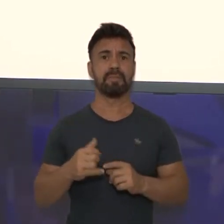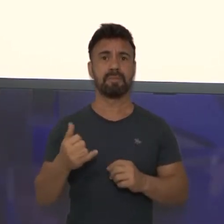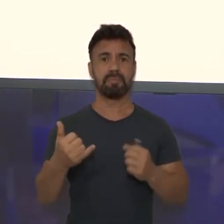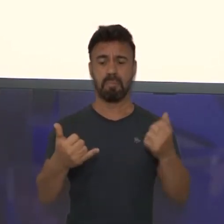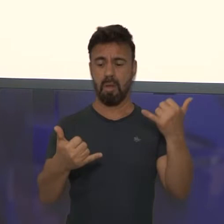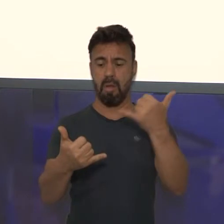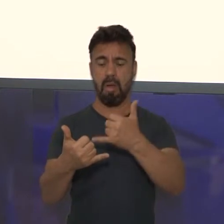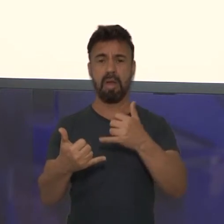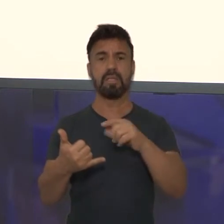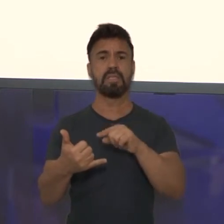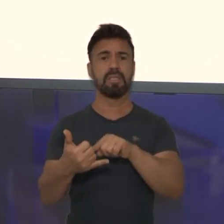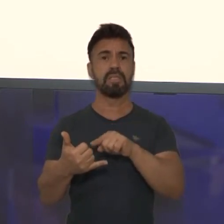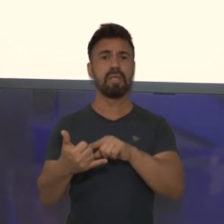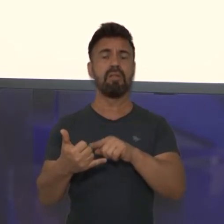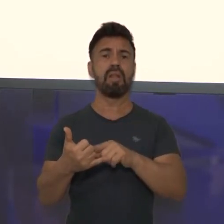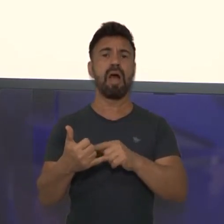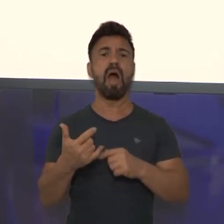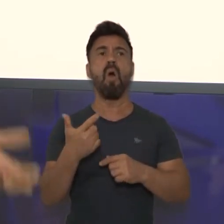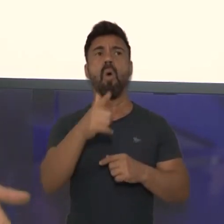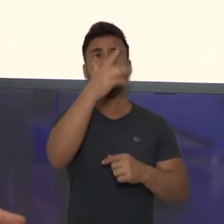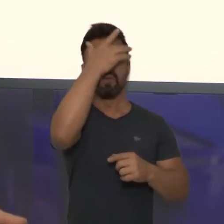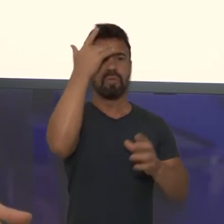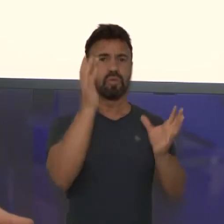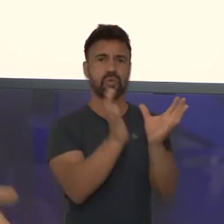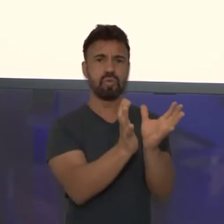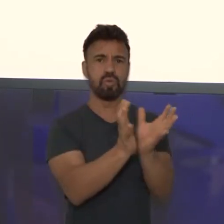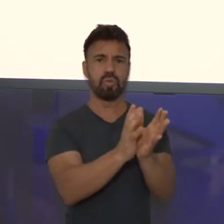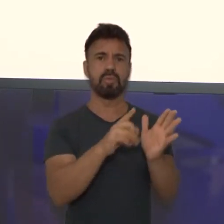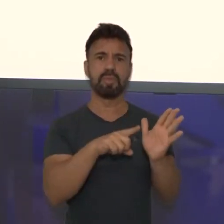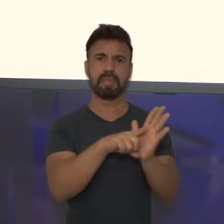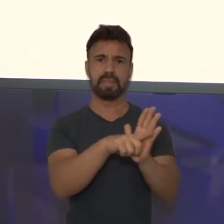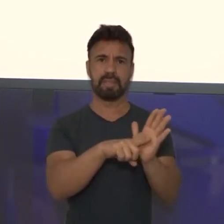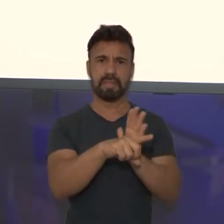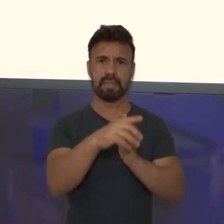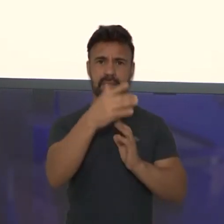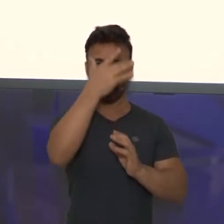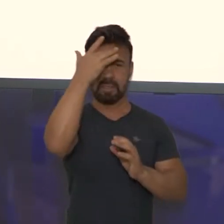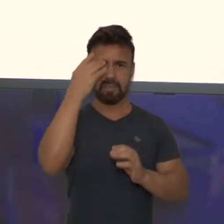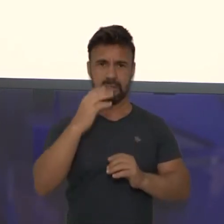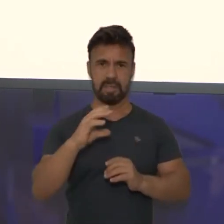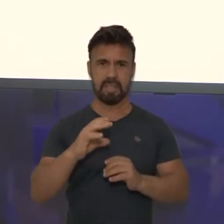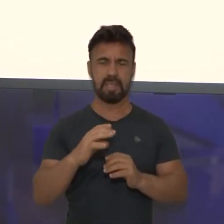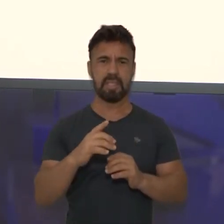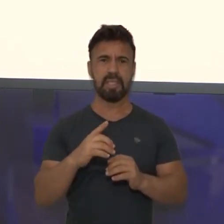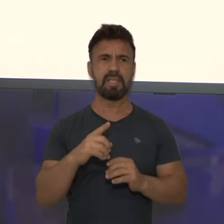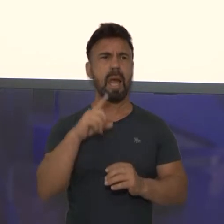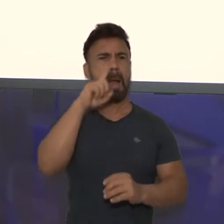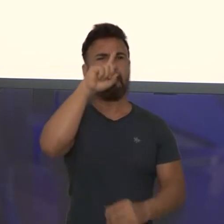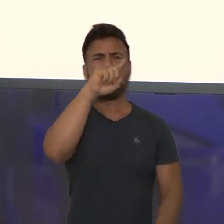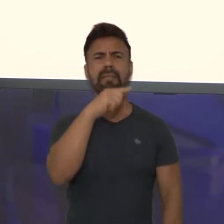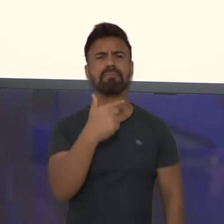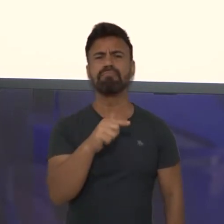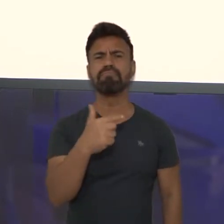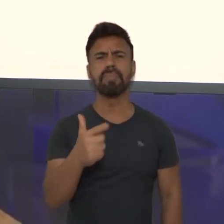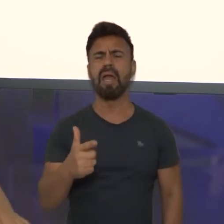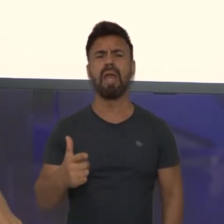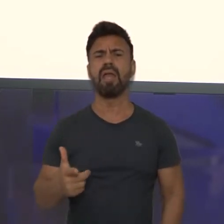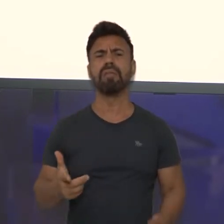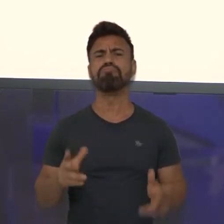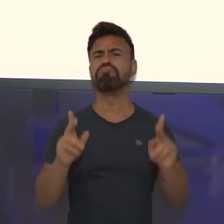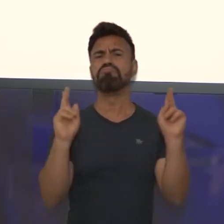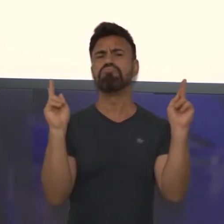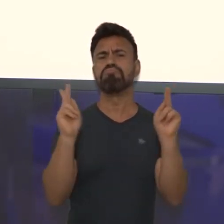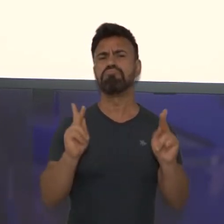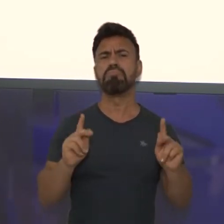celulares. Já existe uma outra parcela de cientistas que dizem que não há perigo nenhum, que está totalmente tranquilo